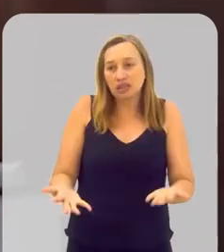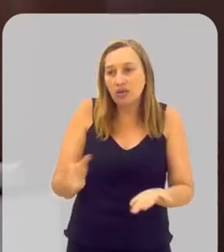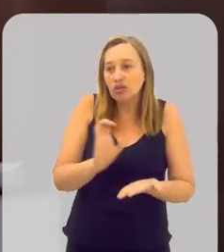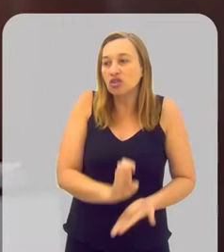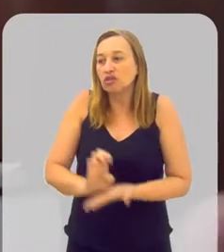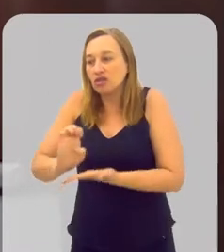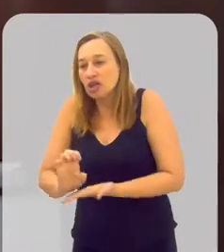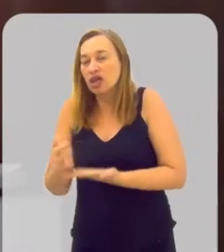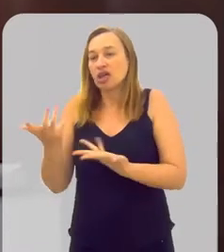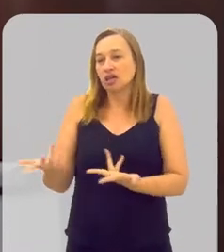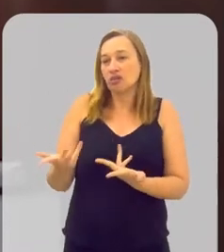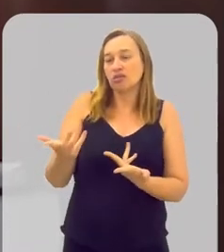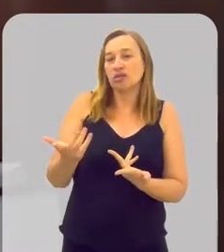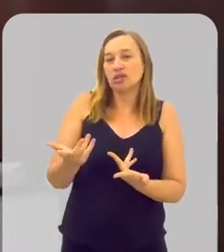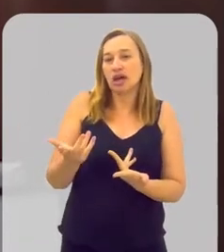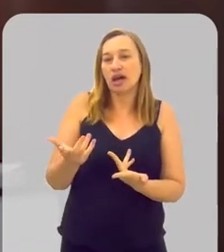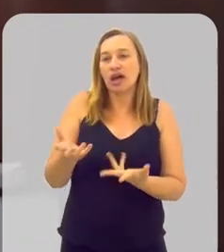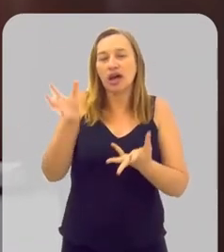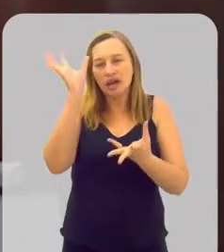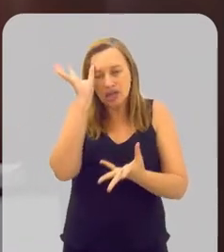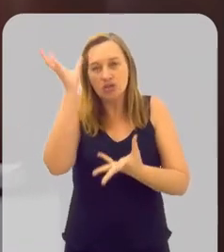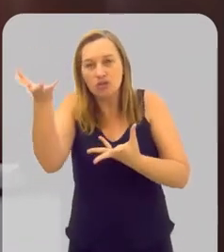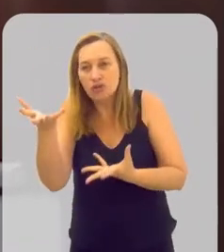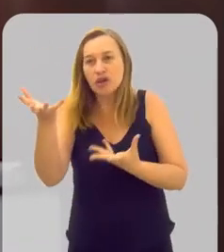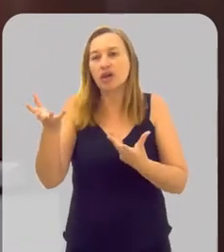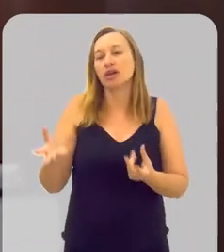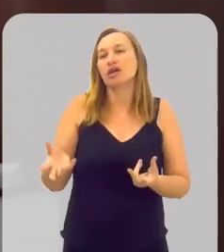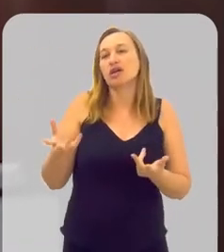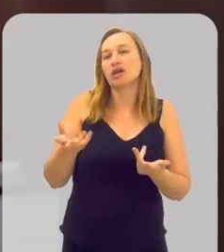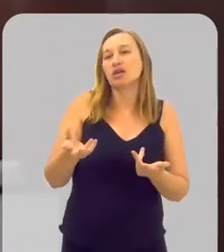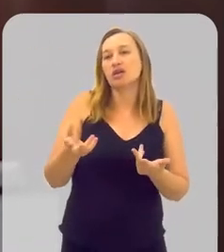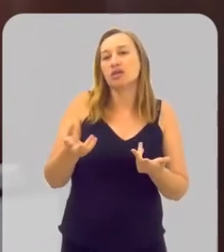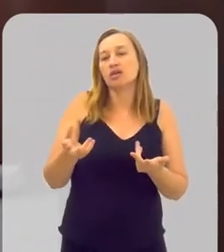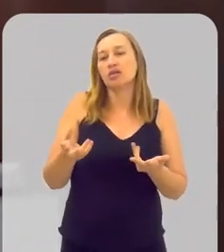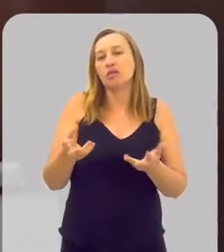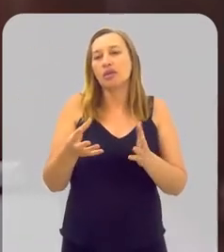gente exportar essa solução pode ser um modo da gente